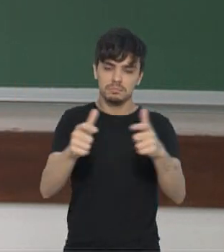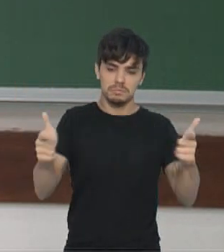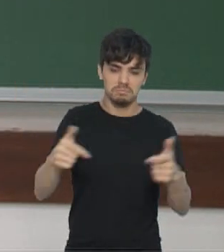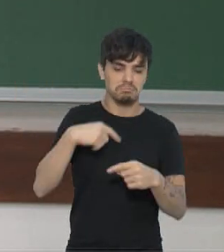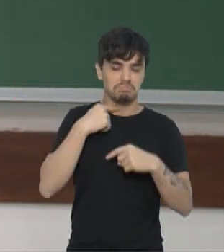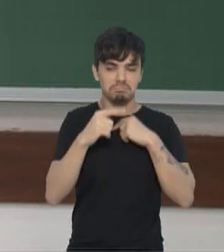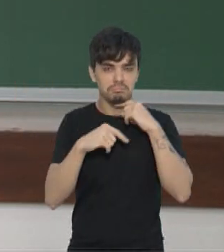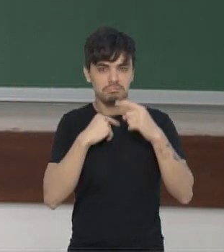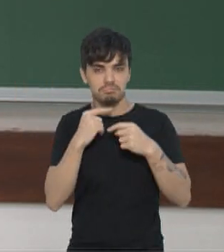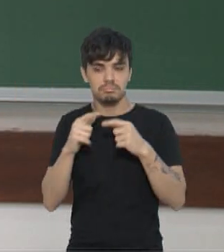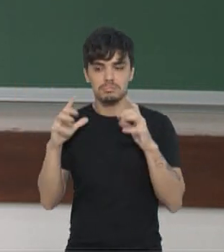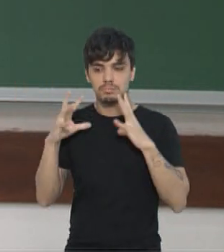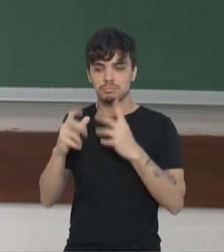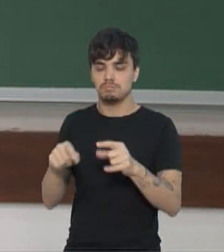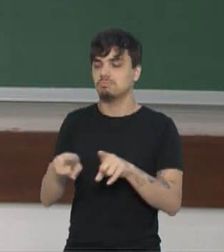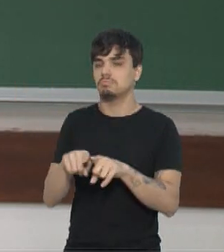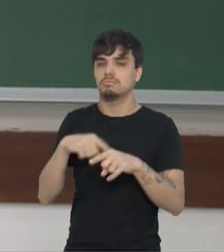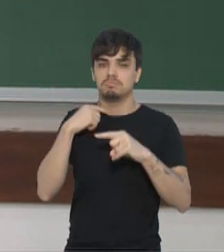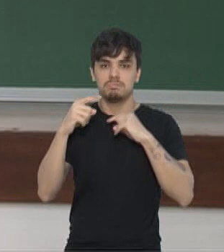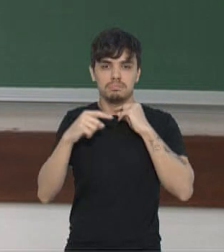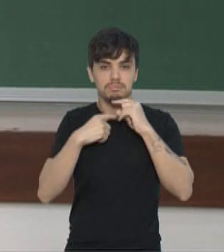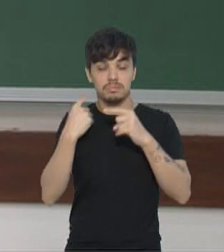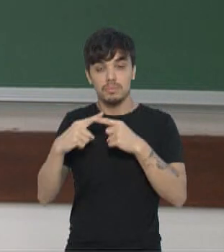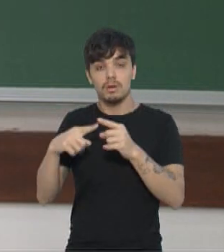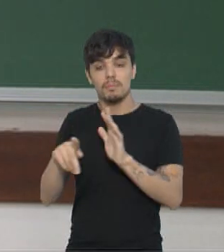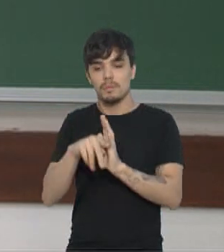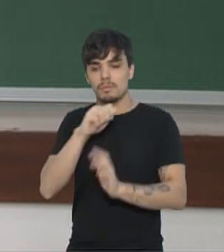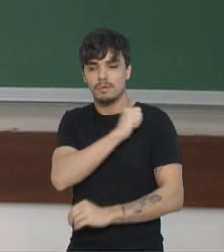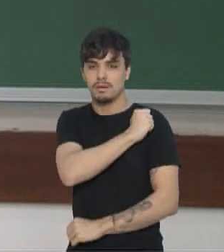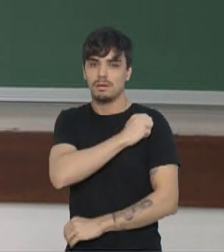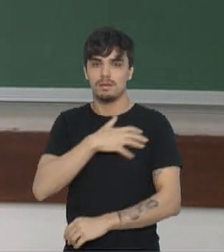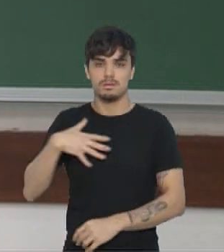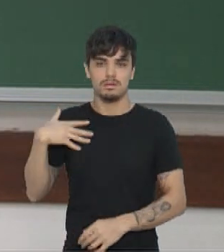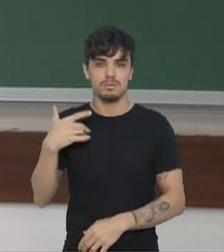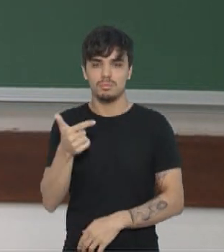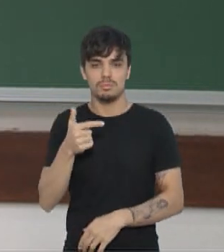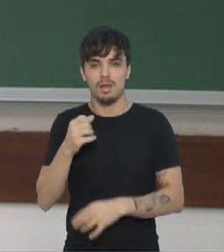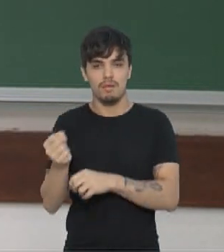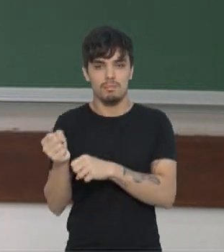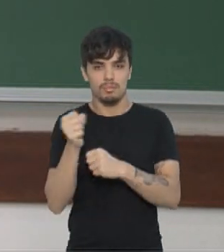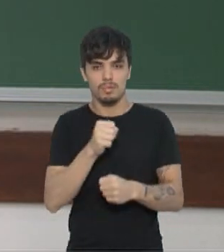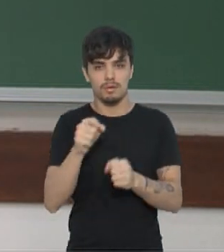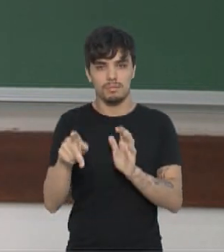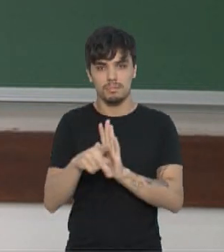todas, porque o próprio Aristóteles não tinha o poder dos